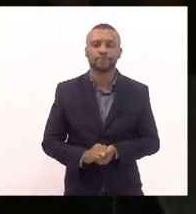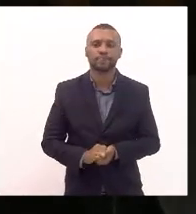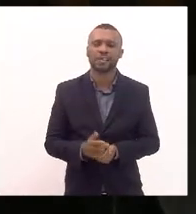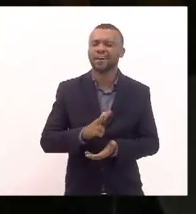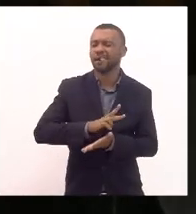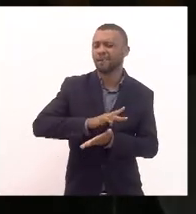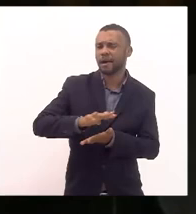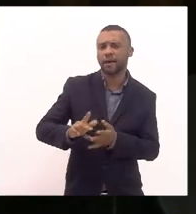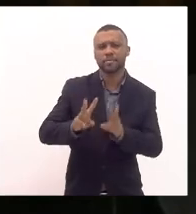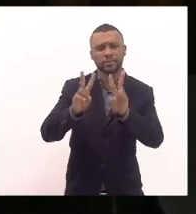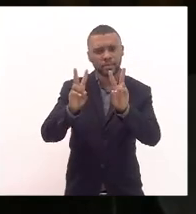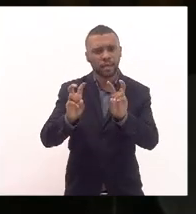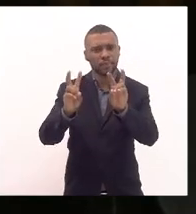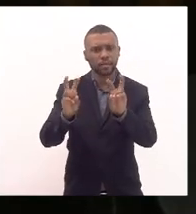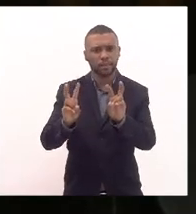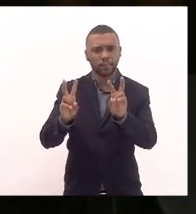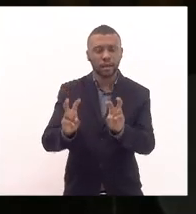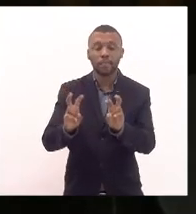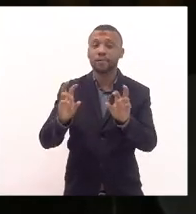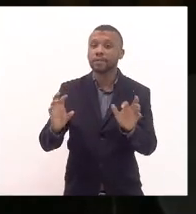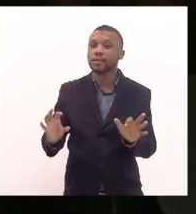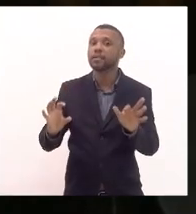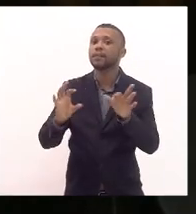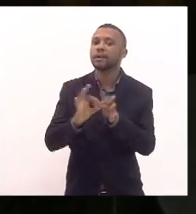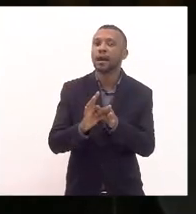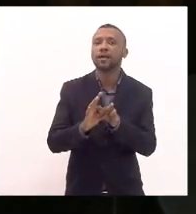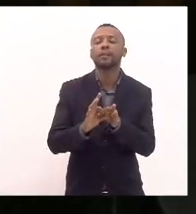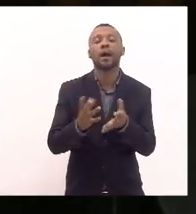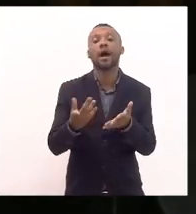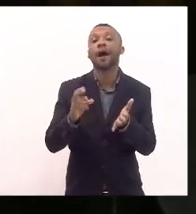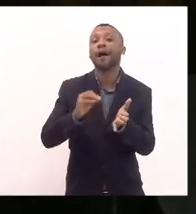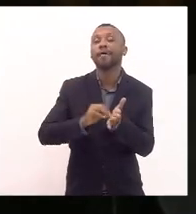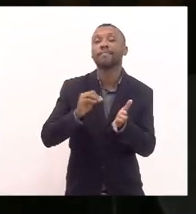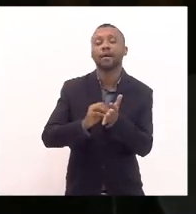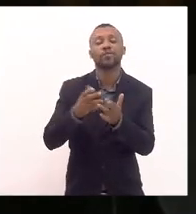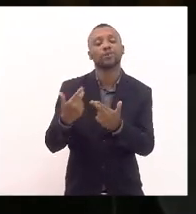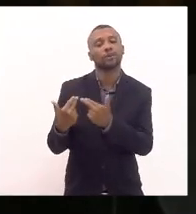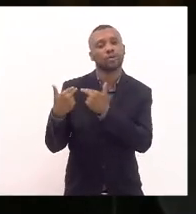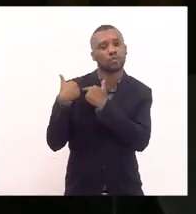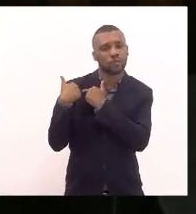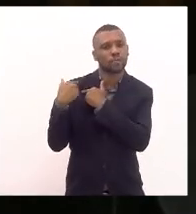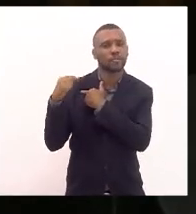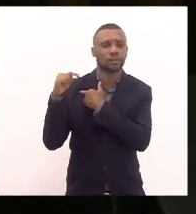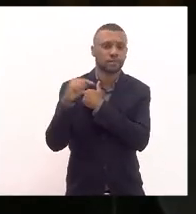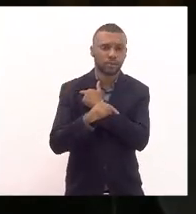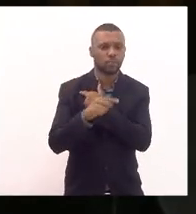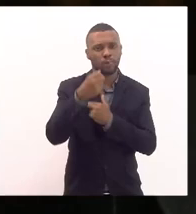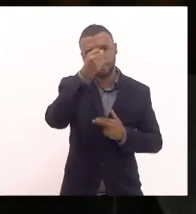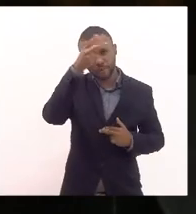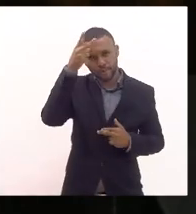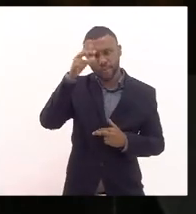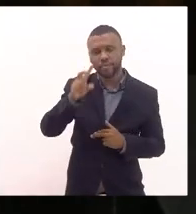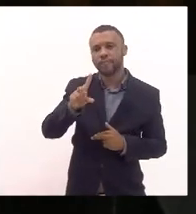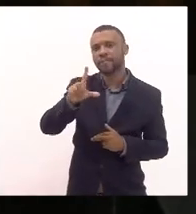diversas matérias relacionadas a irresponsabilidade do prefeito Wladimir garotinho